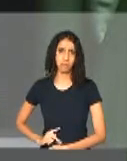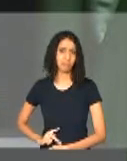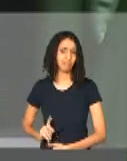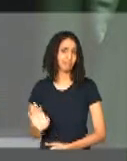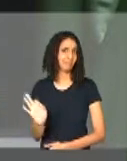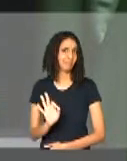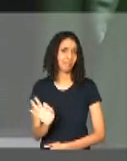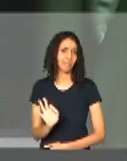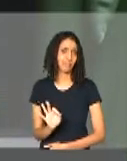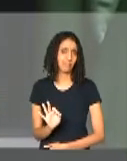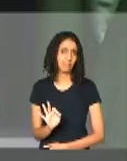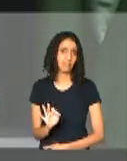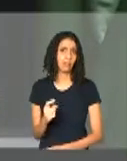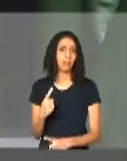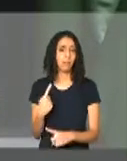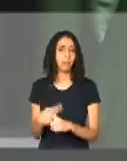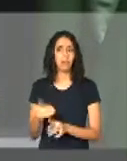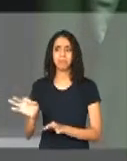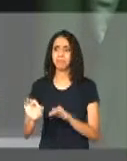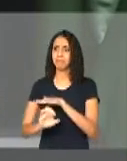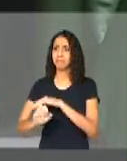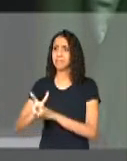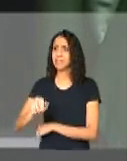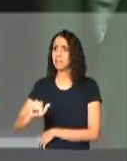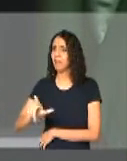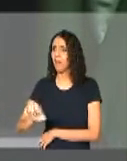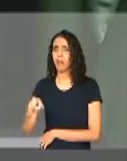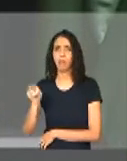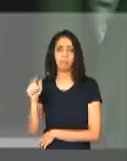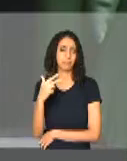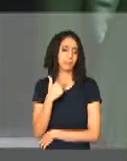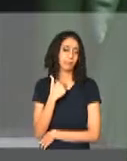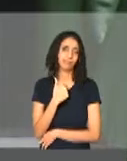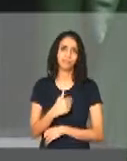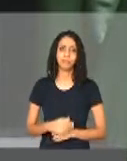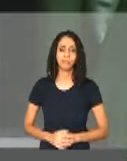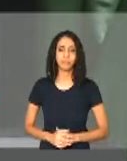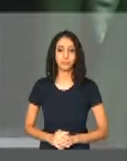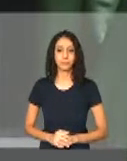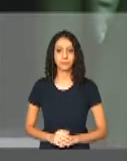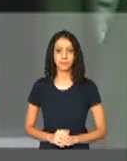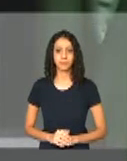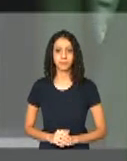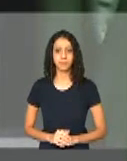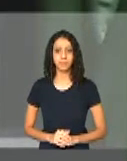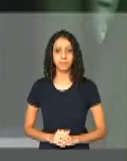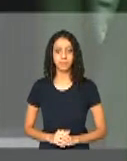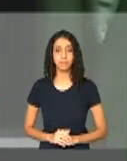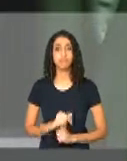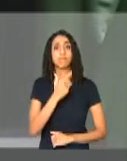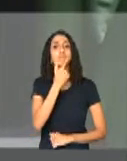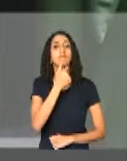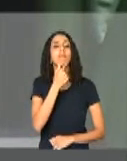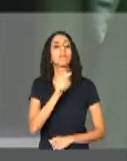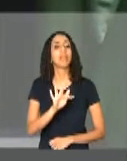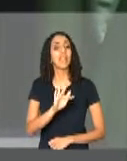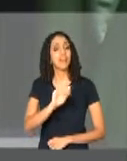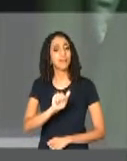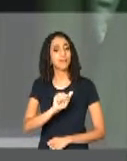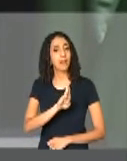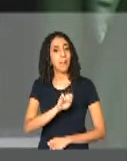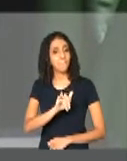para tratar uma empresa das dimensões da Vale do Rio Doce. O senhor Fábio